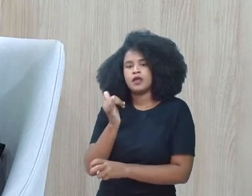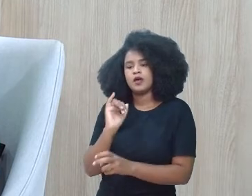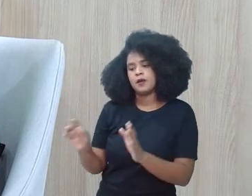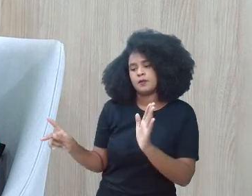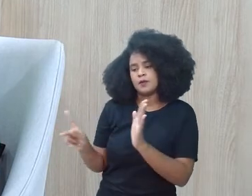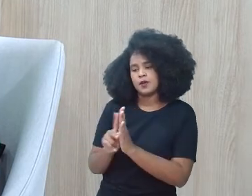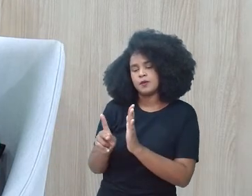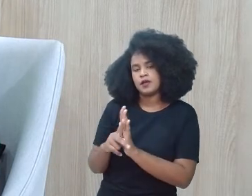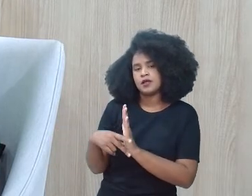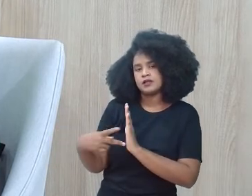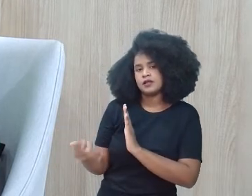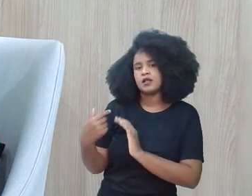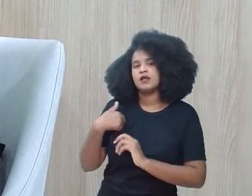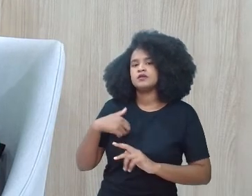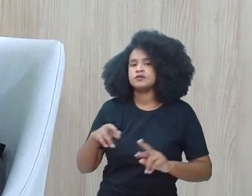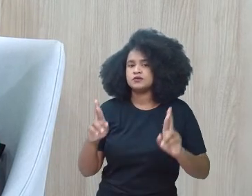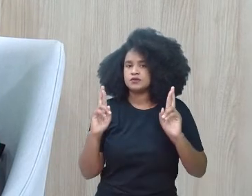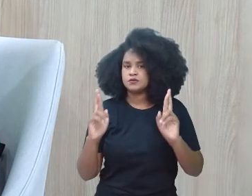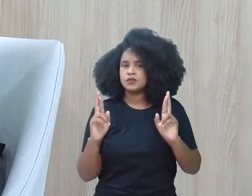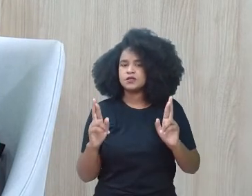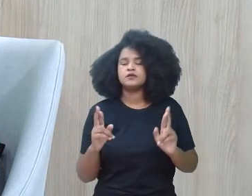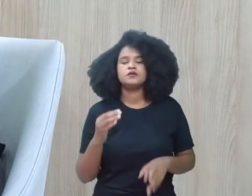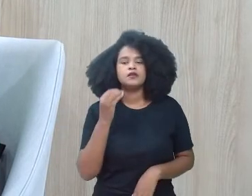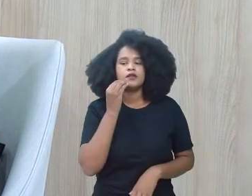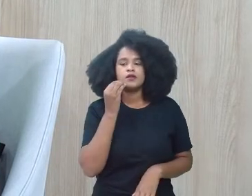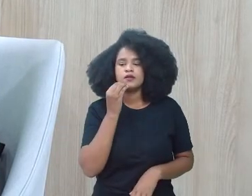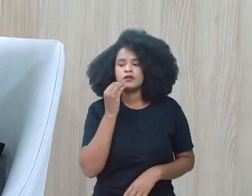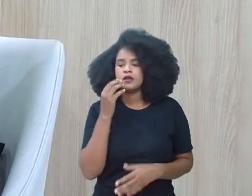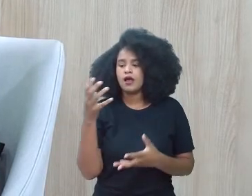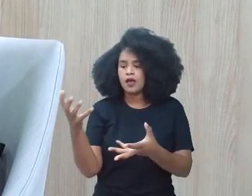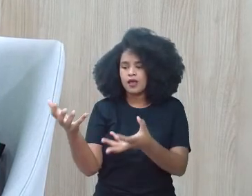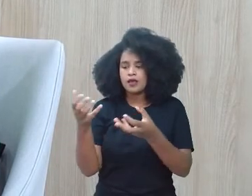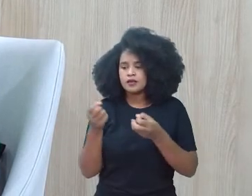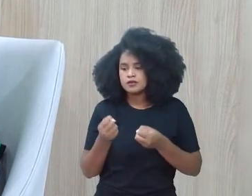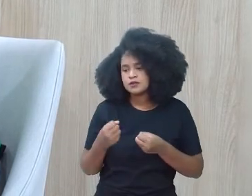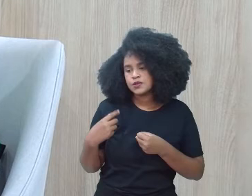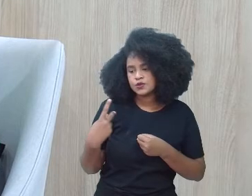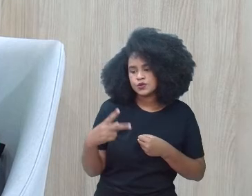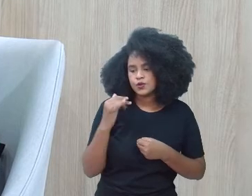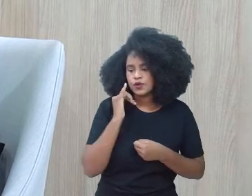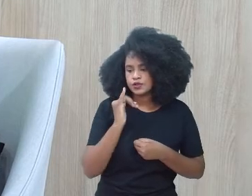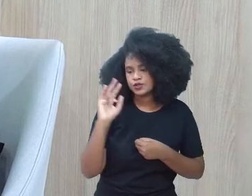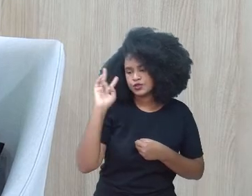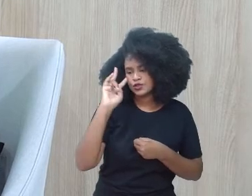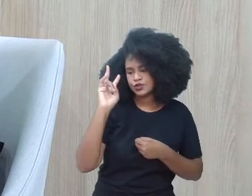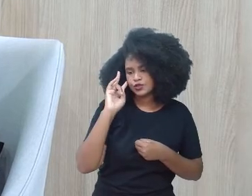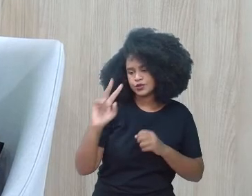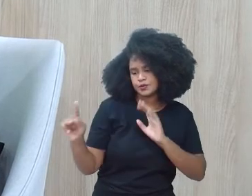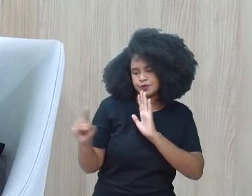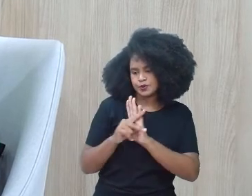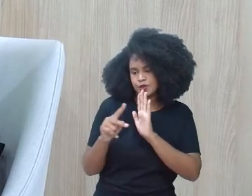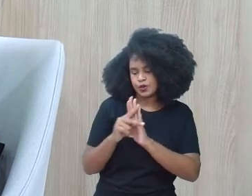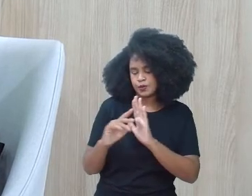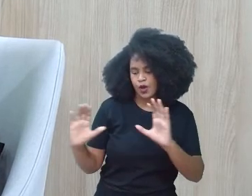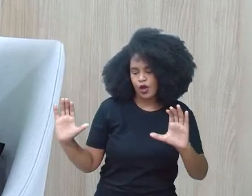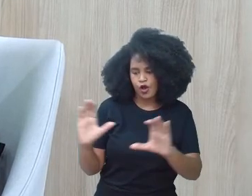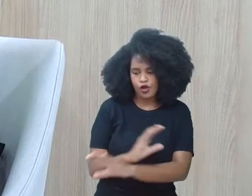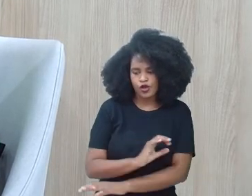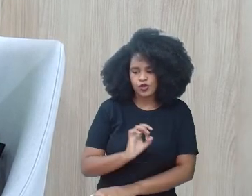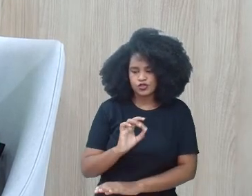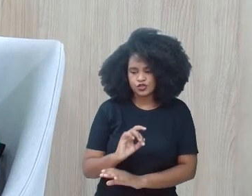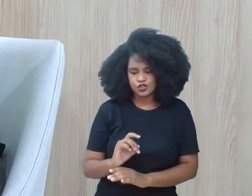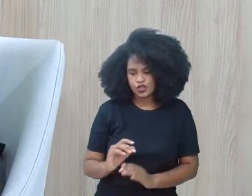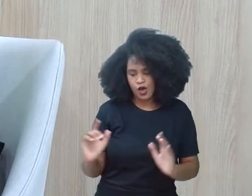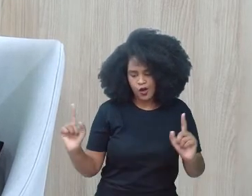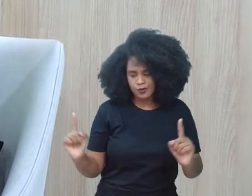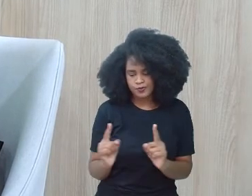Estamos aguardando, Andresa, vamos dar um jeitinho de receber tuas narrativas completas, não só pedacinho, tá?